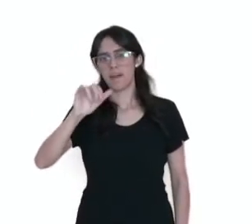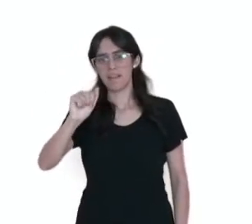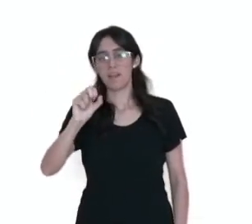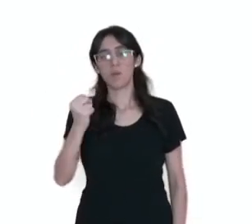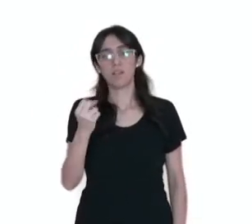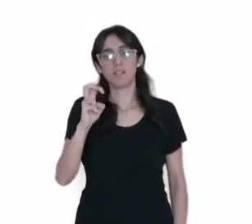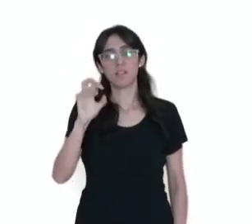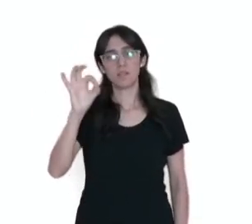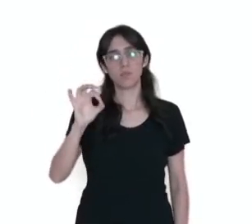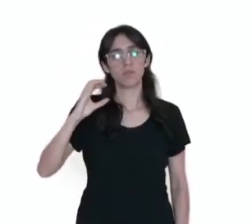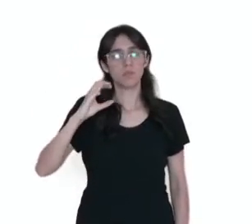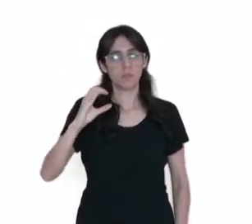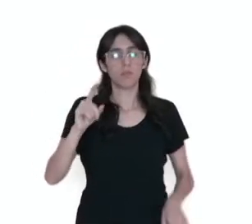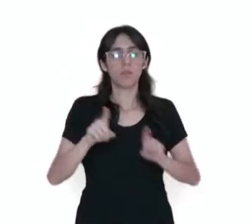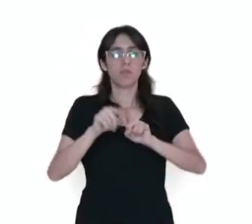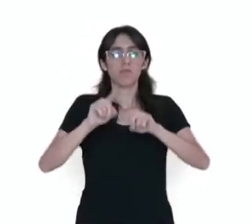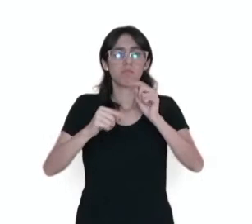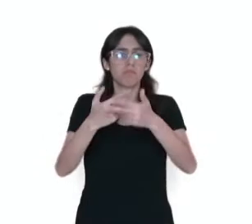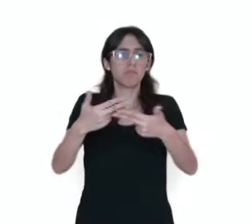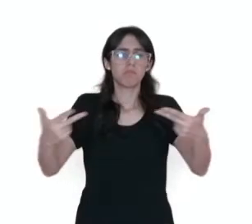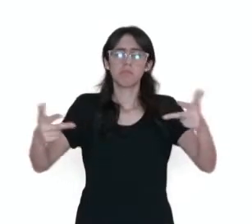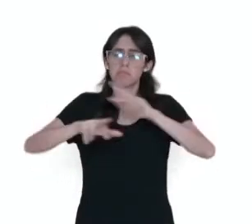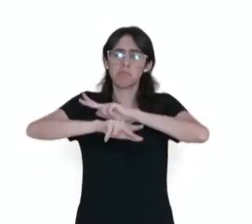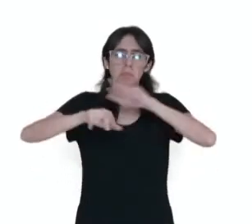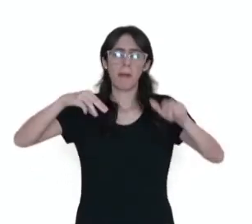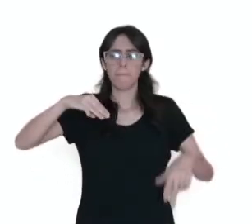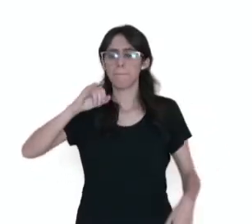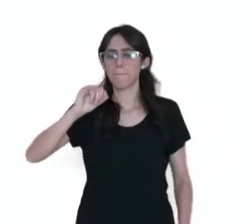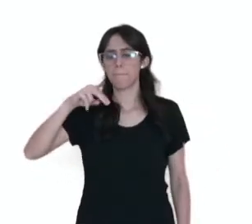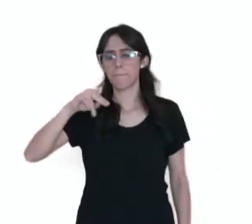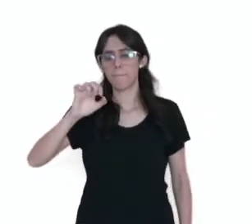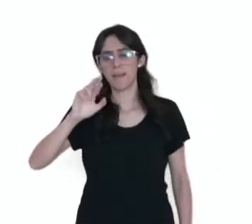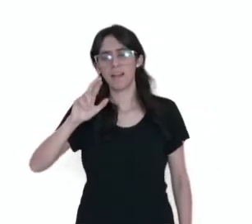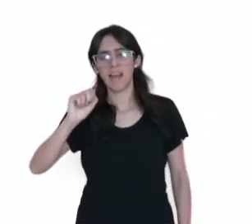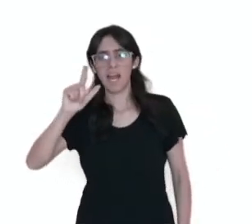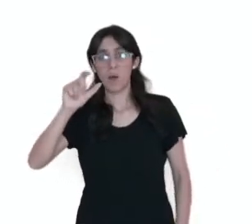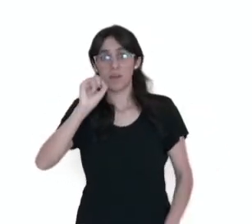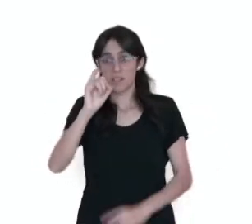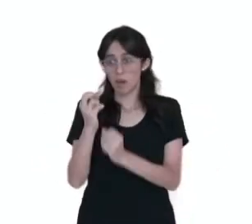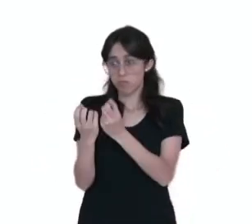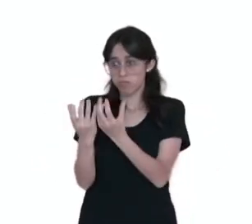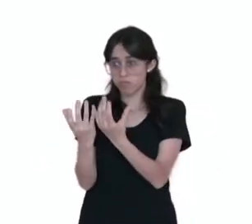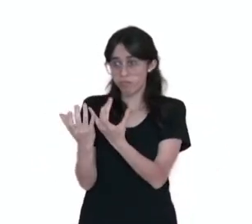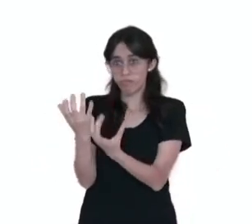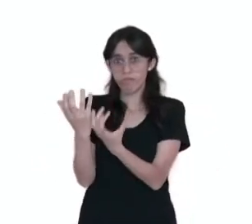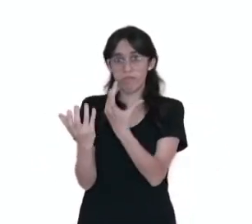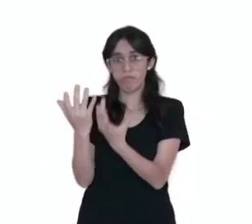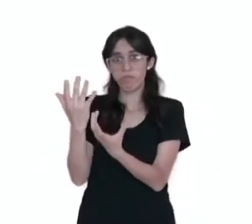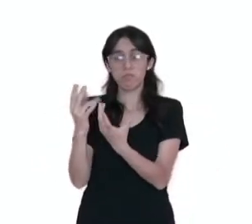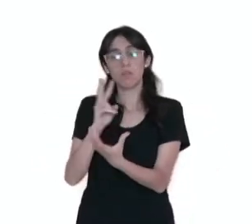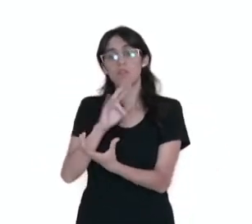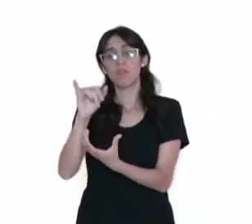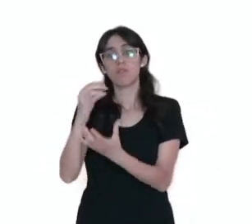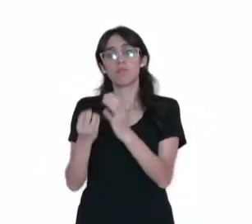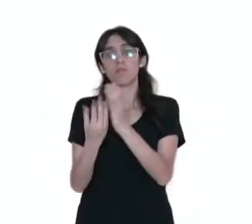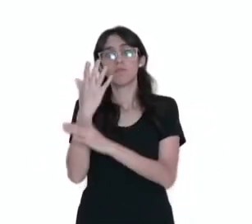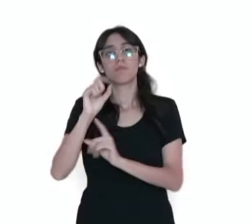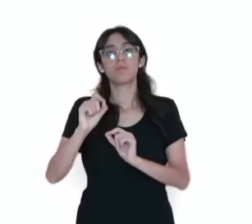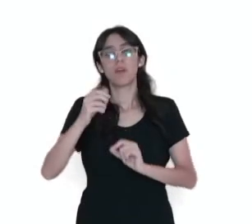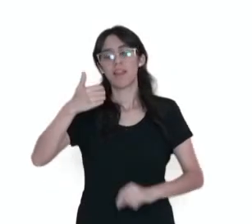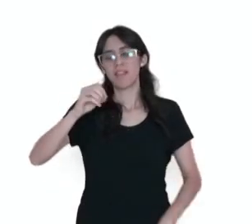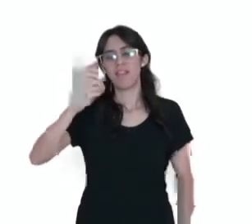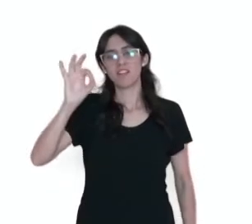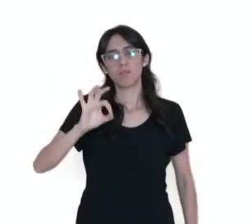e materiais minerais diversos que levam, após a combustão, à formação de aproximadamente 10% de cinzas.